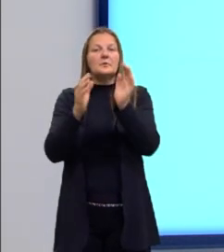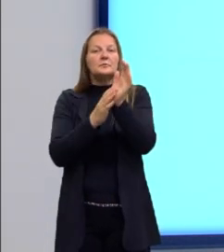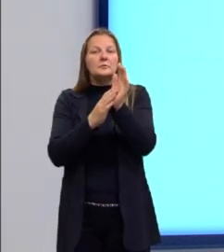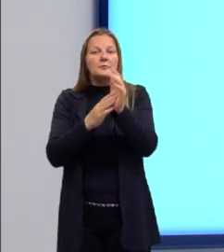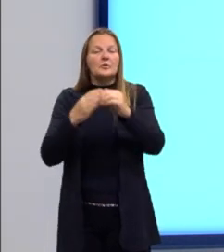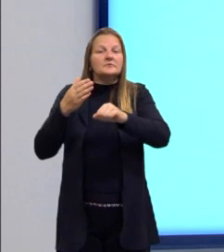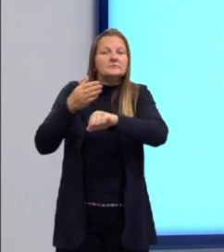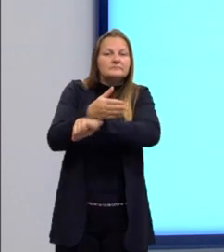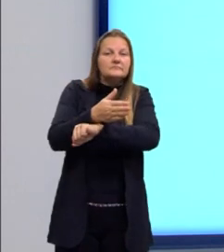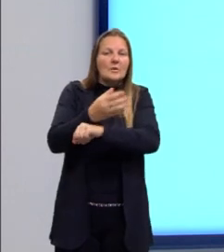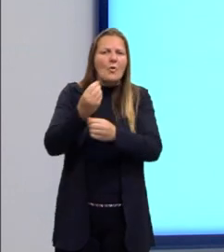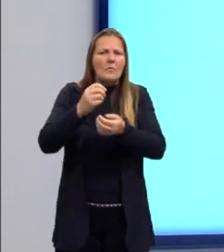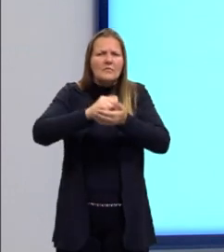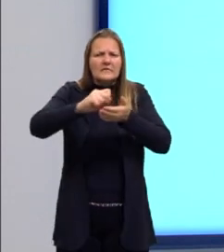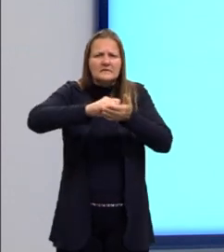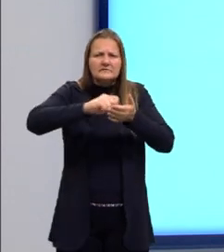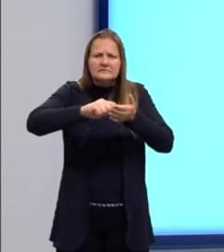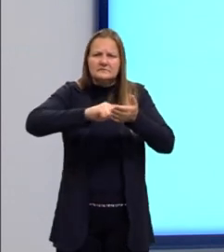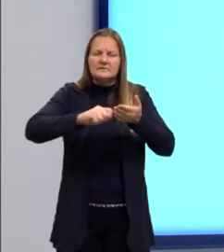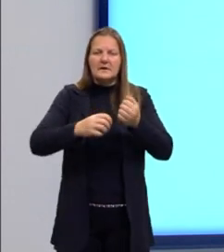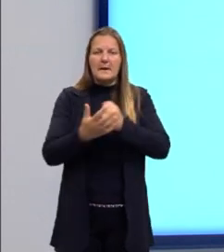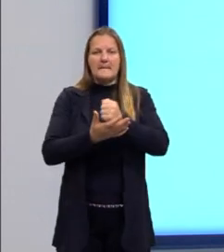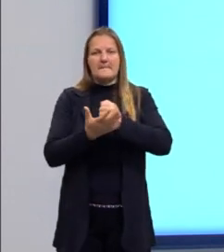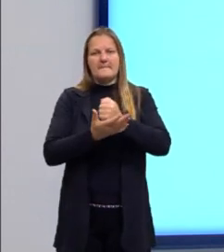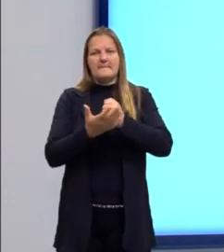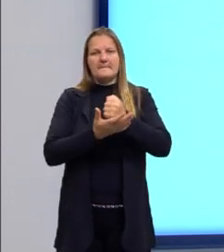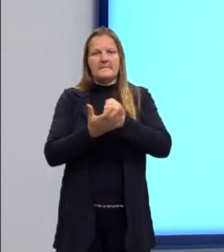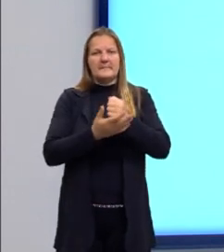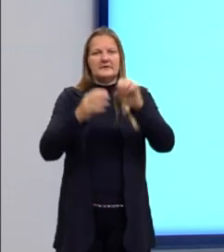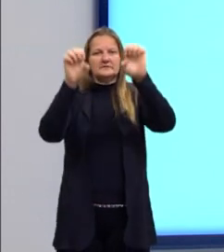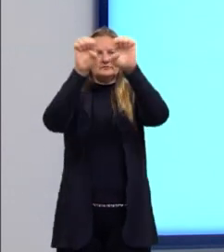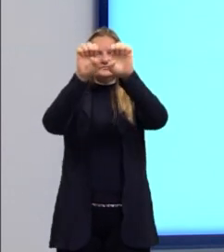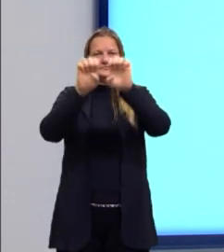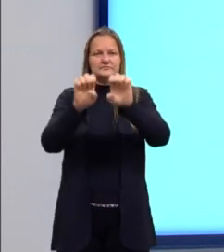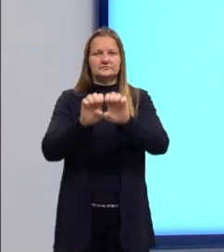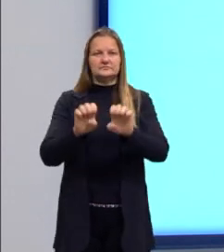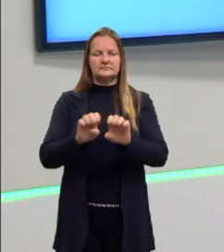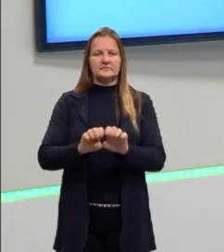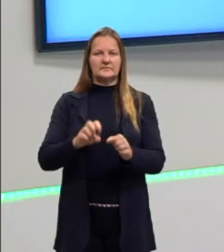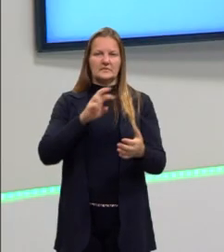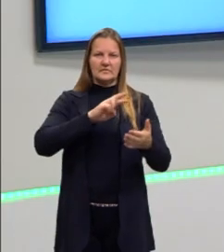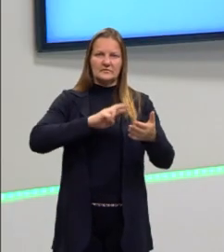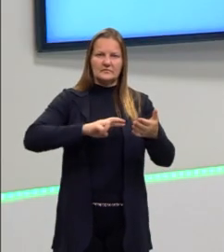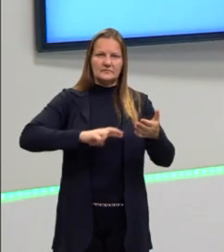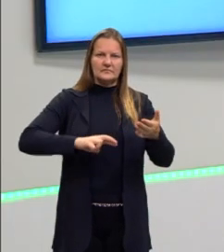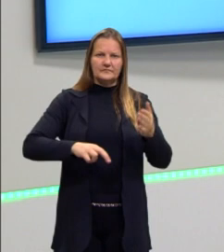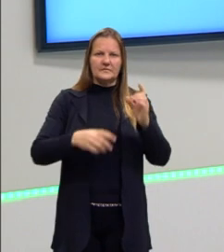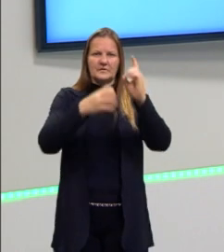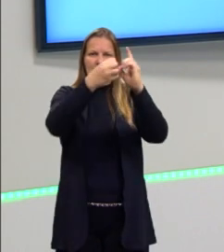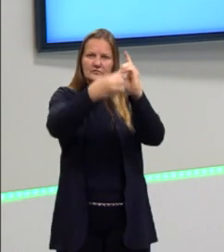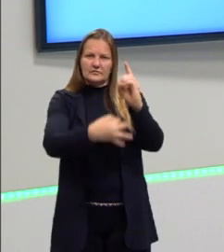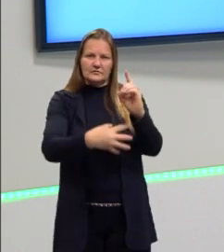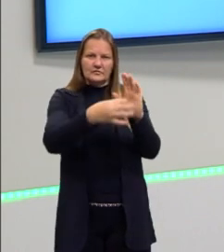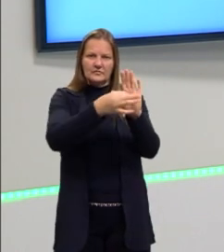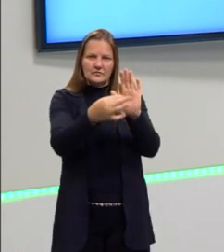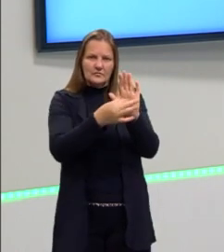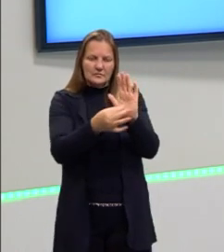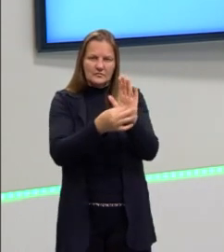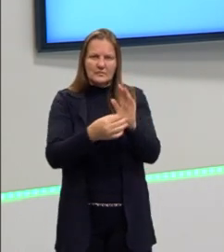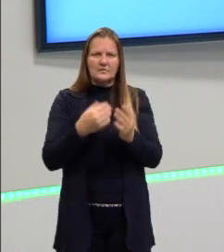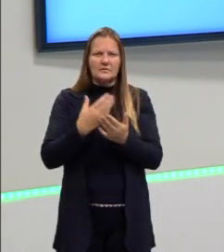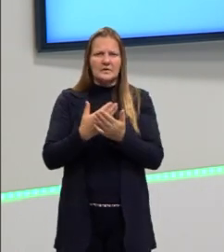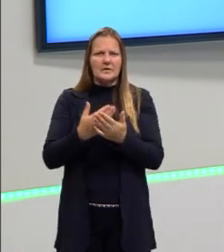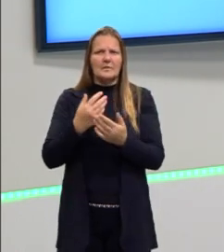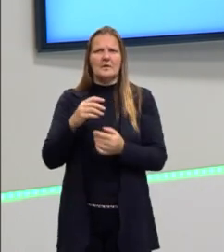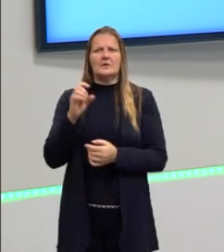isso aqui é a base para aquele meu esqueleto da redação do texto dissertativo argumentativo tem uma aula